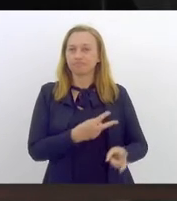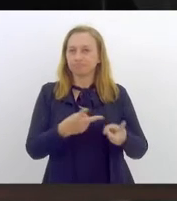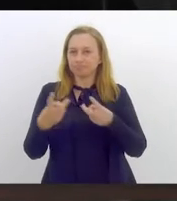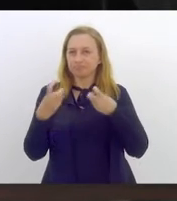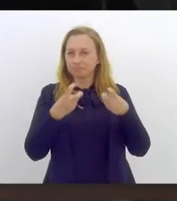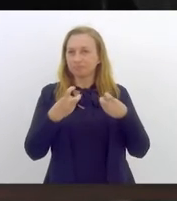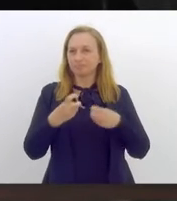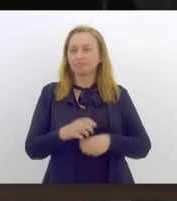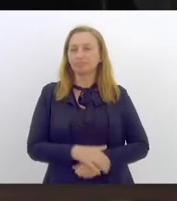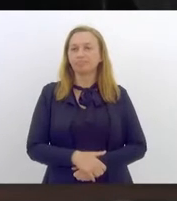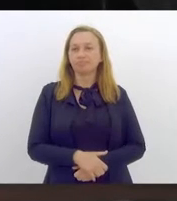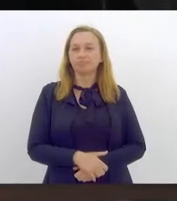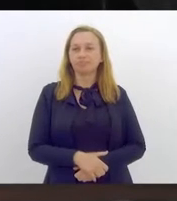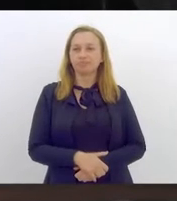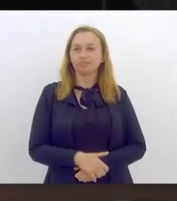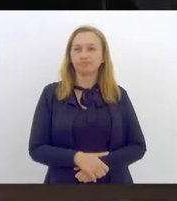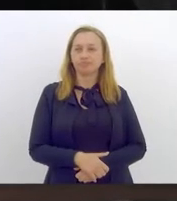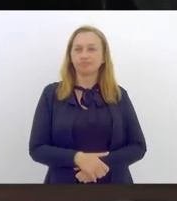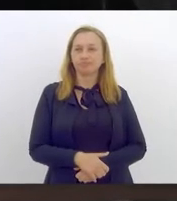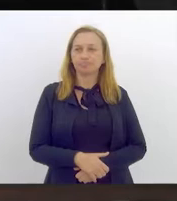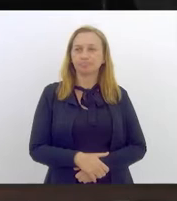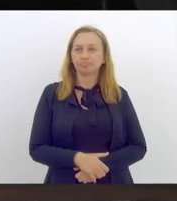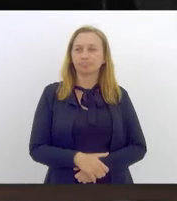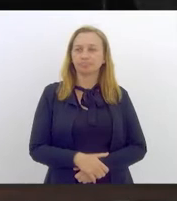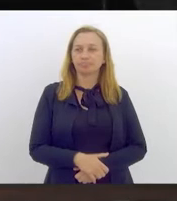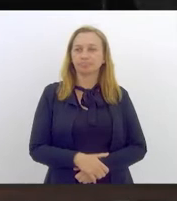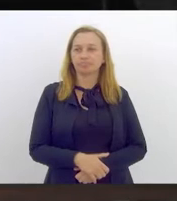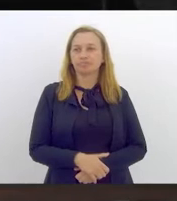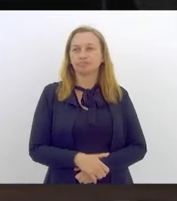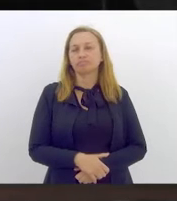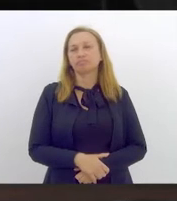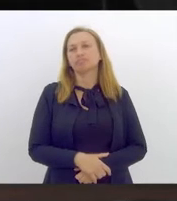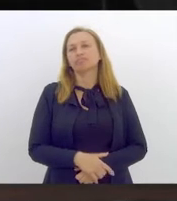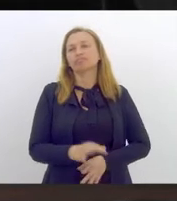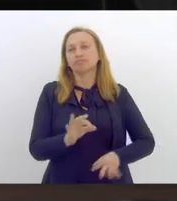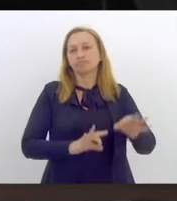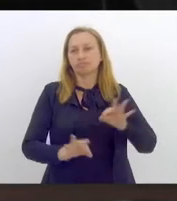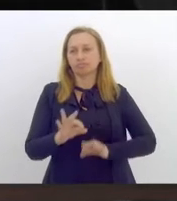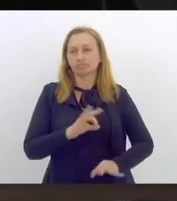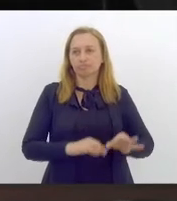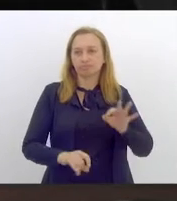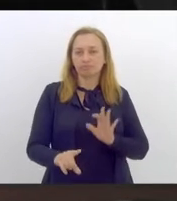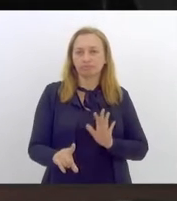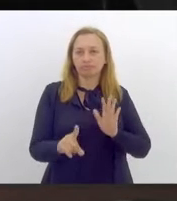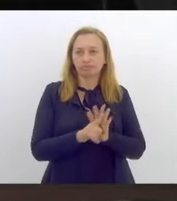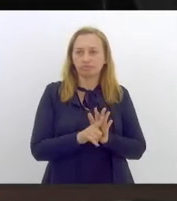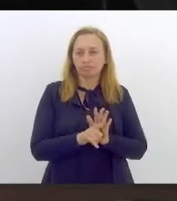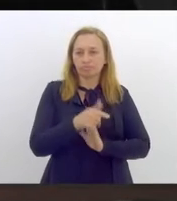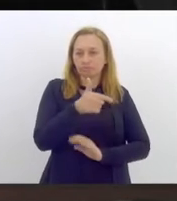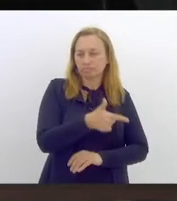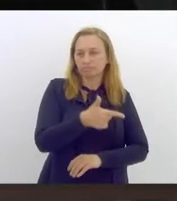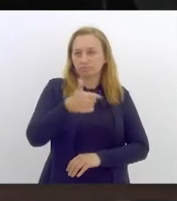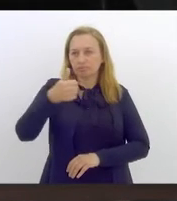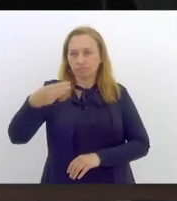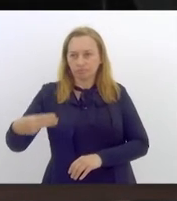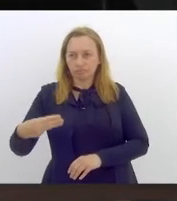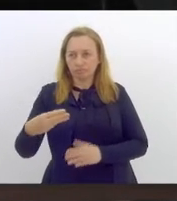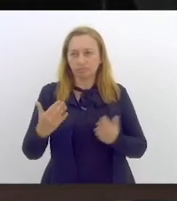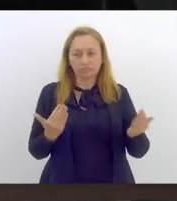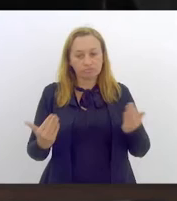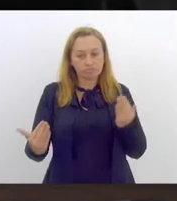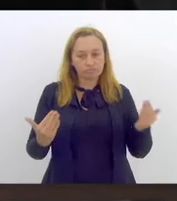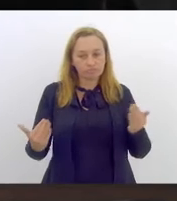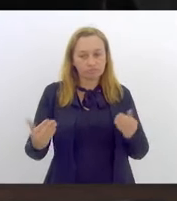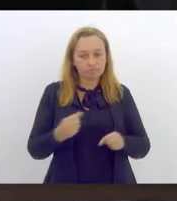observa, né, a previsão da PELOA de 2023 comparada com a de 2022, a